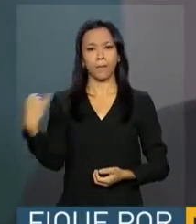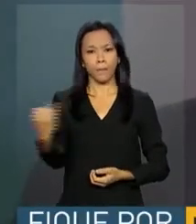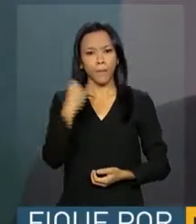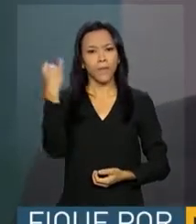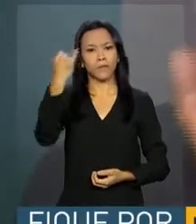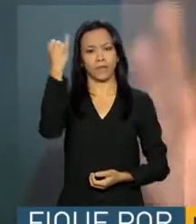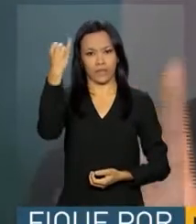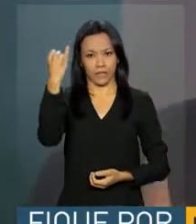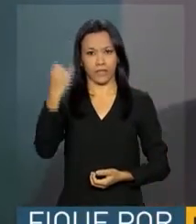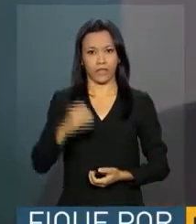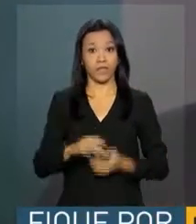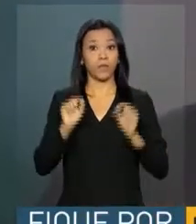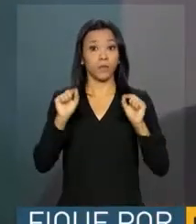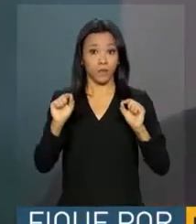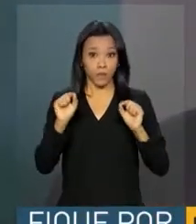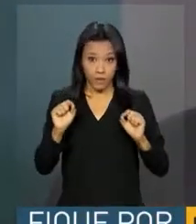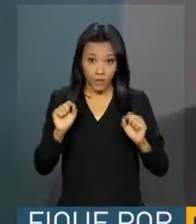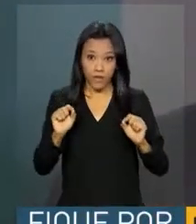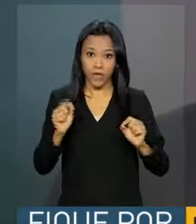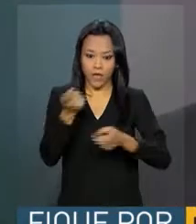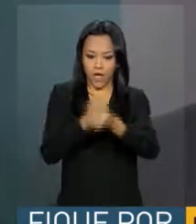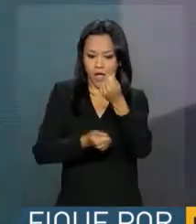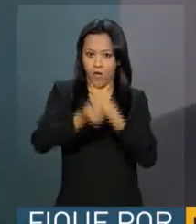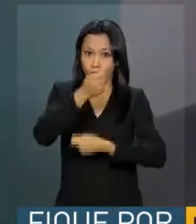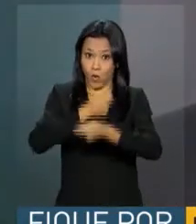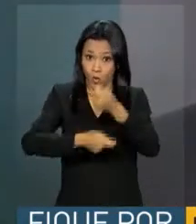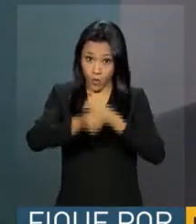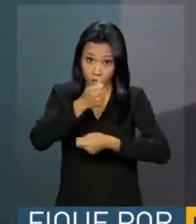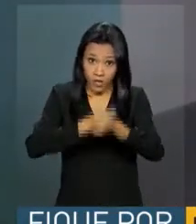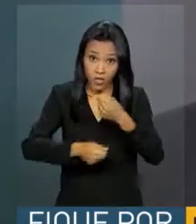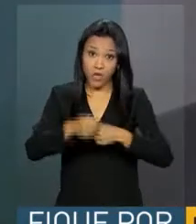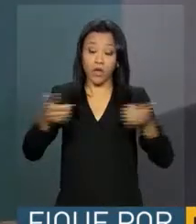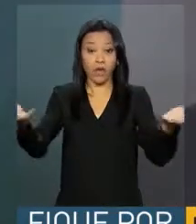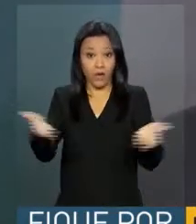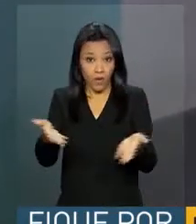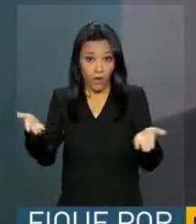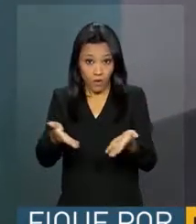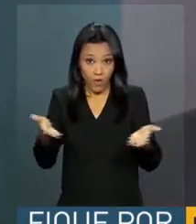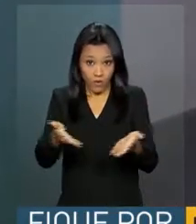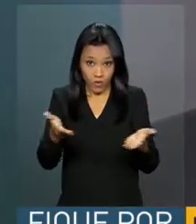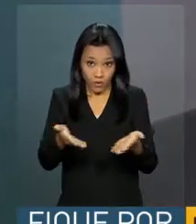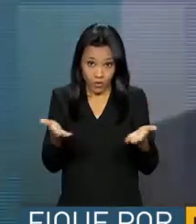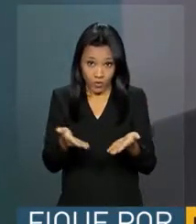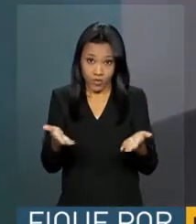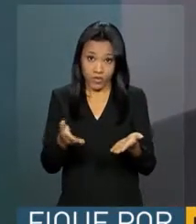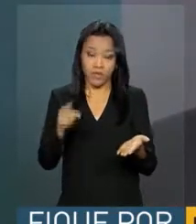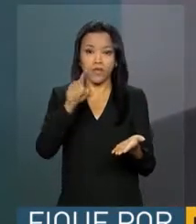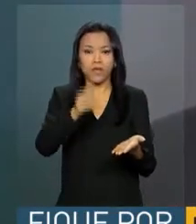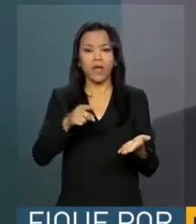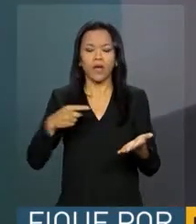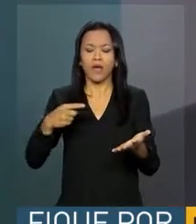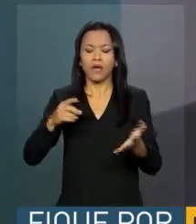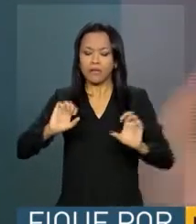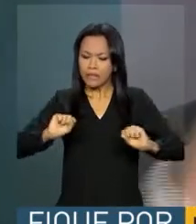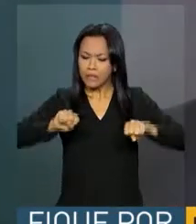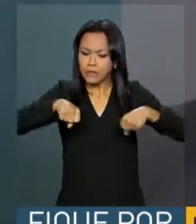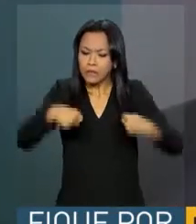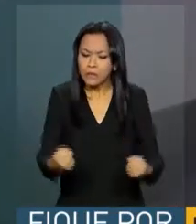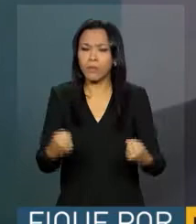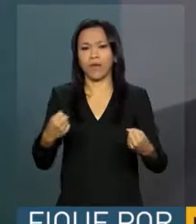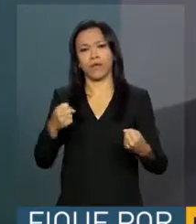não só colocarmos que a economia hoje está vivenciando, quer dizer, o processo de retomada